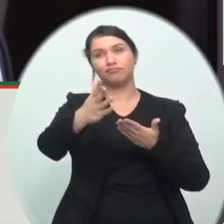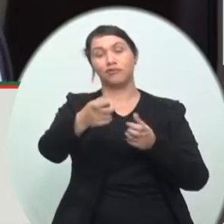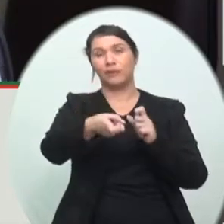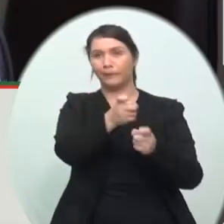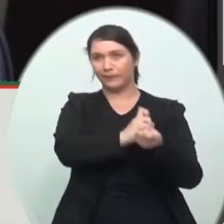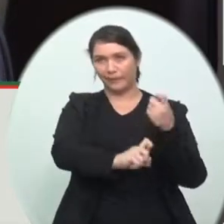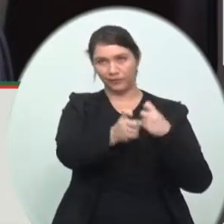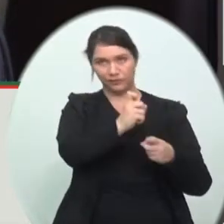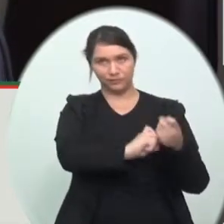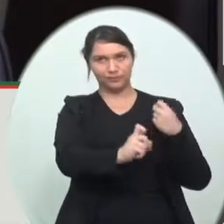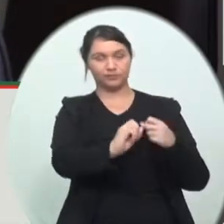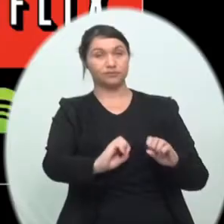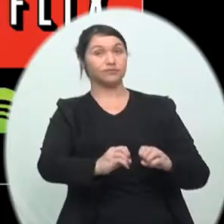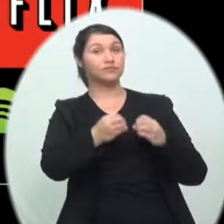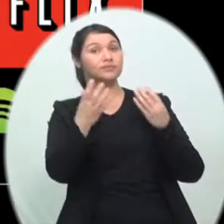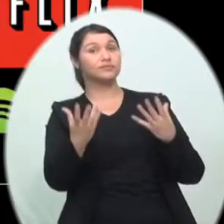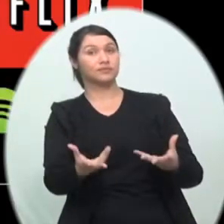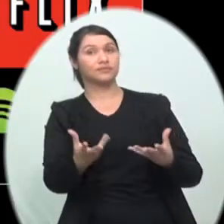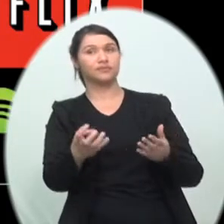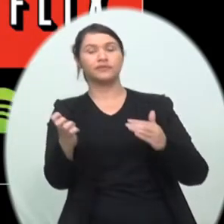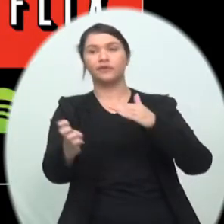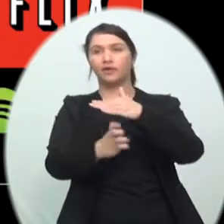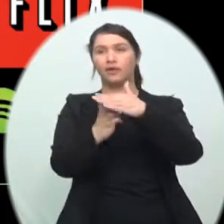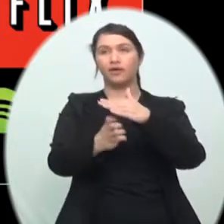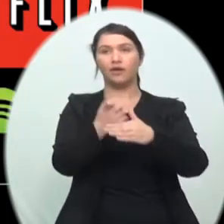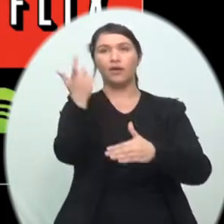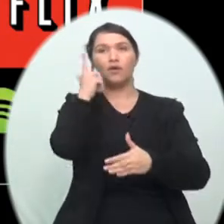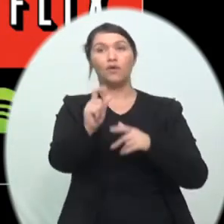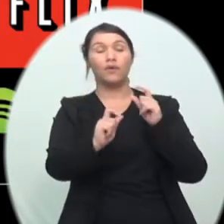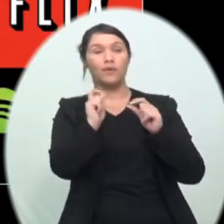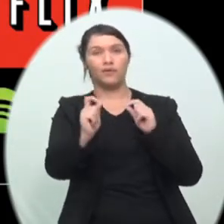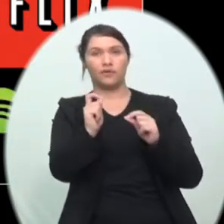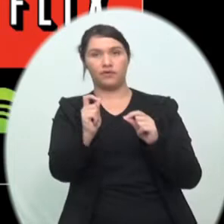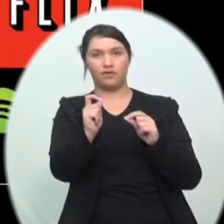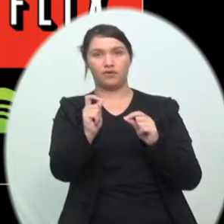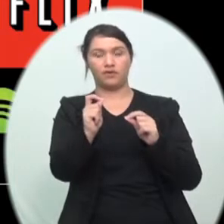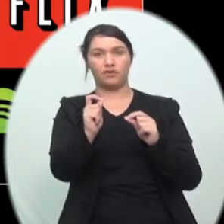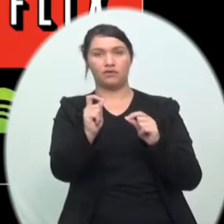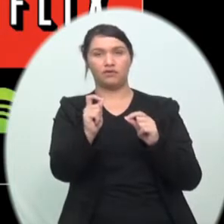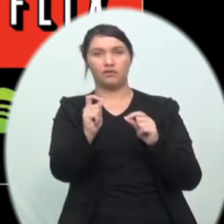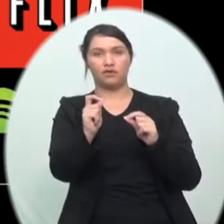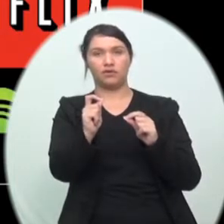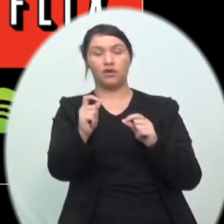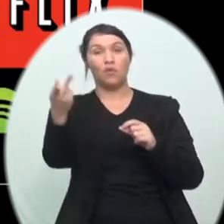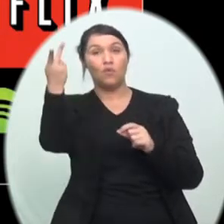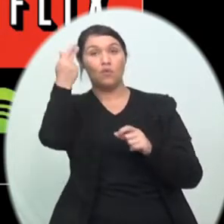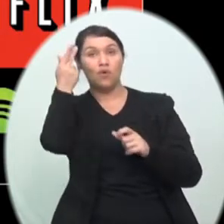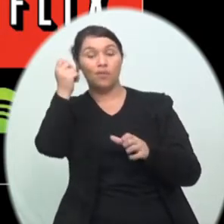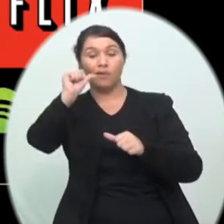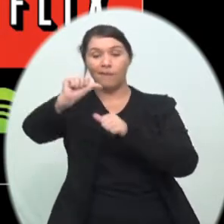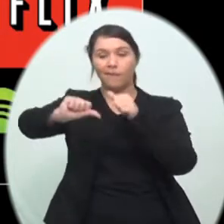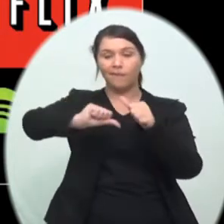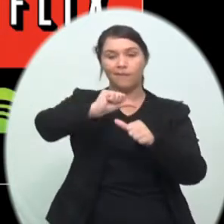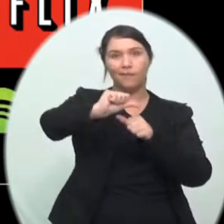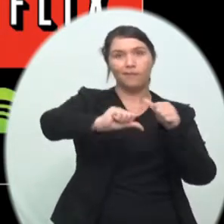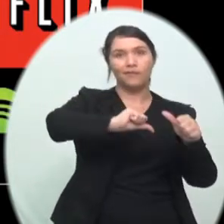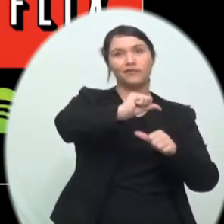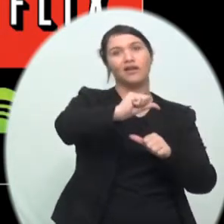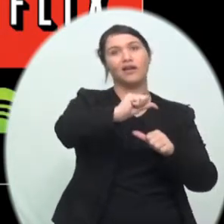então, elas descobriram um jeito, de alguma maneira, transformar o jeito tradicional, analógico, em